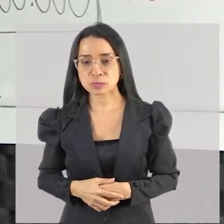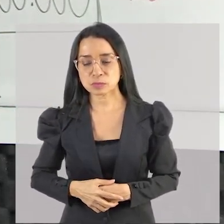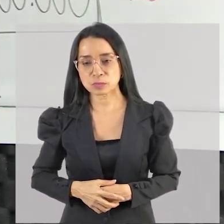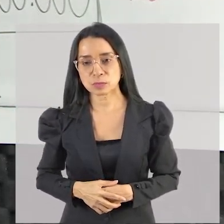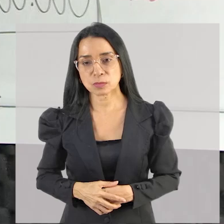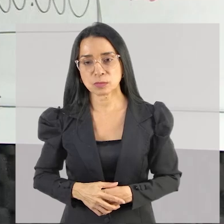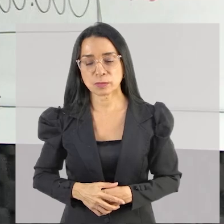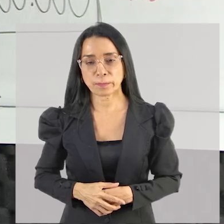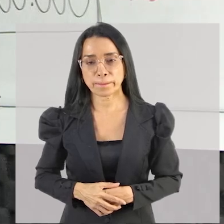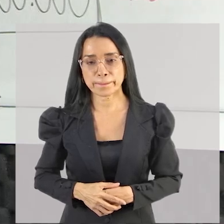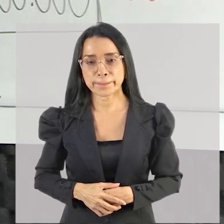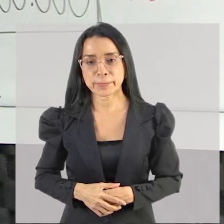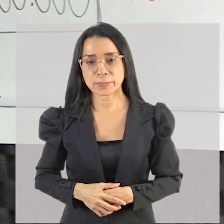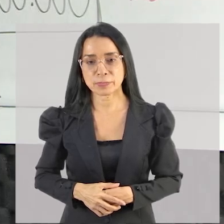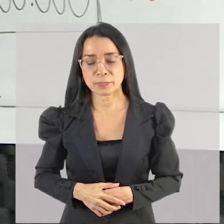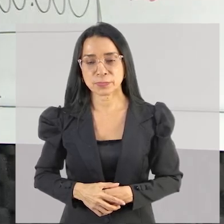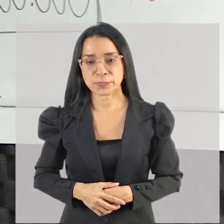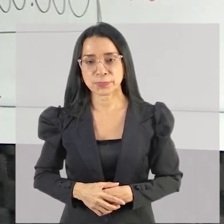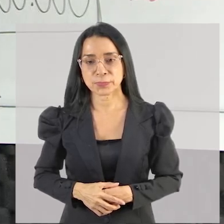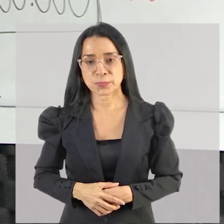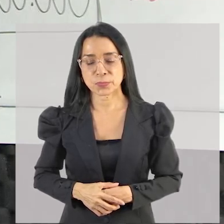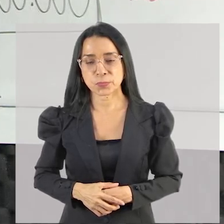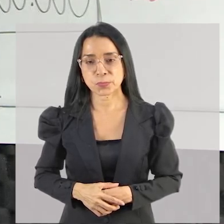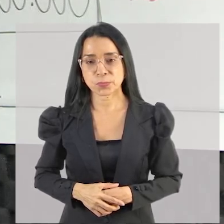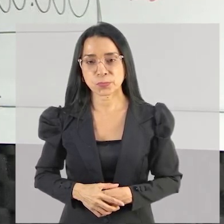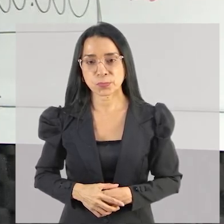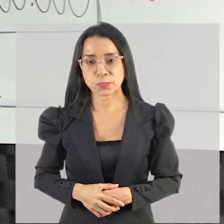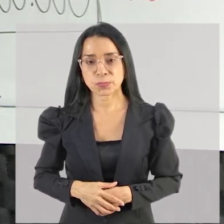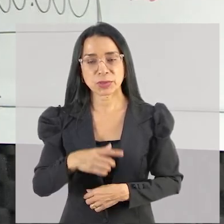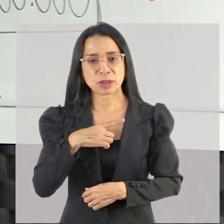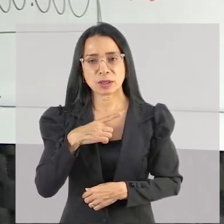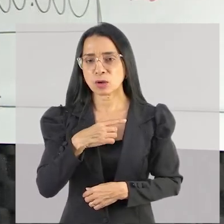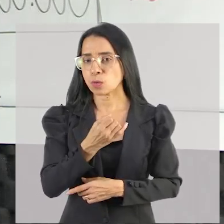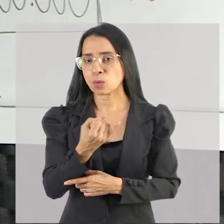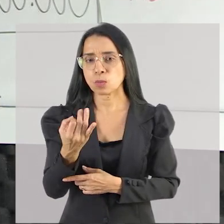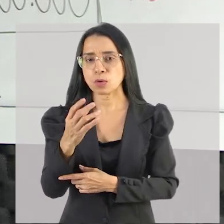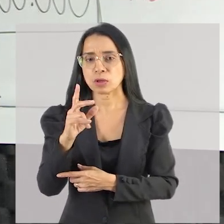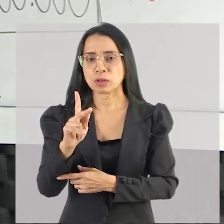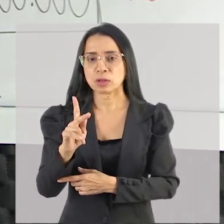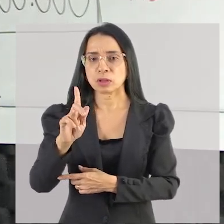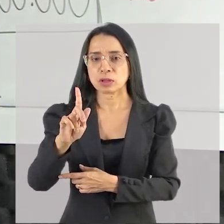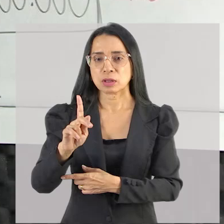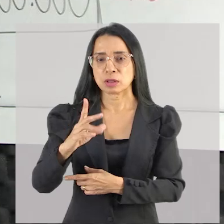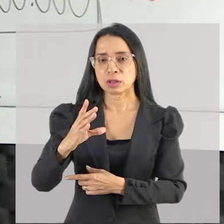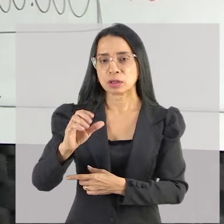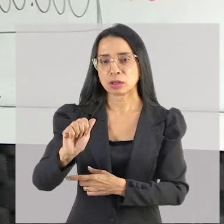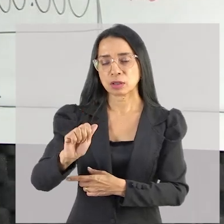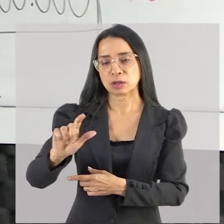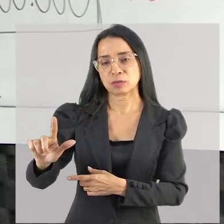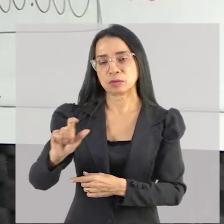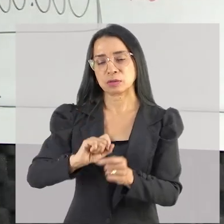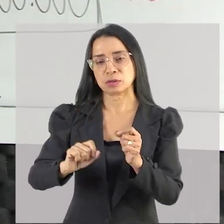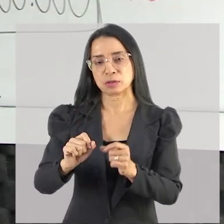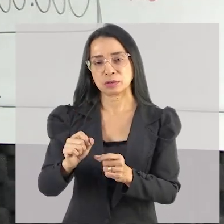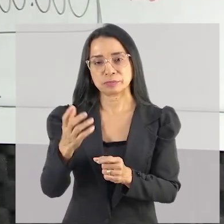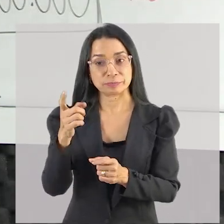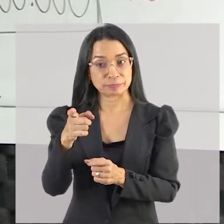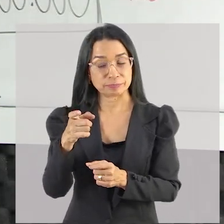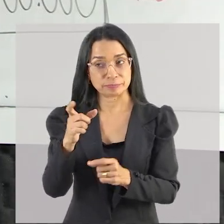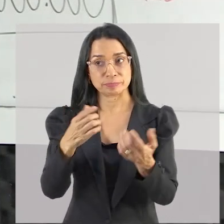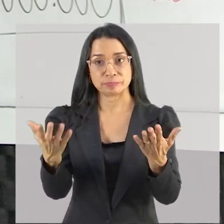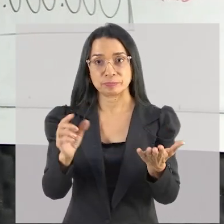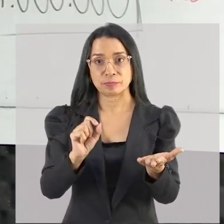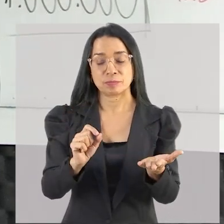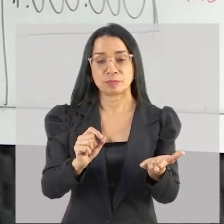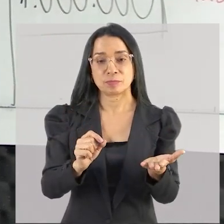8,5 gramas, eu terei quantas calorias? Não sei, X. Pessoal, vamos aqui armar a nossa proporção,